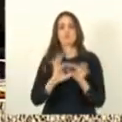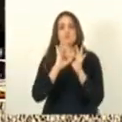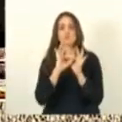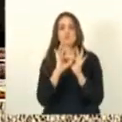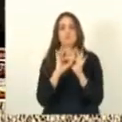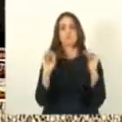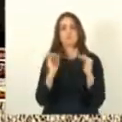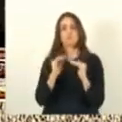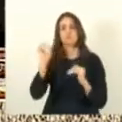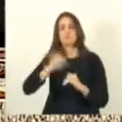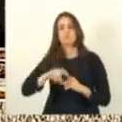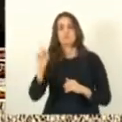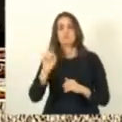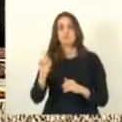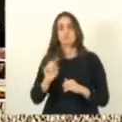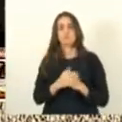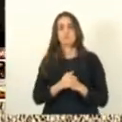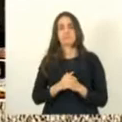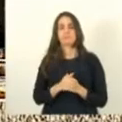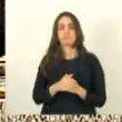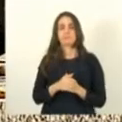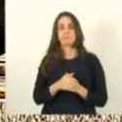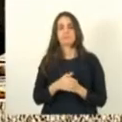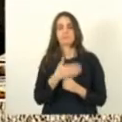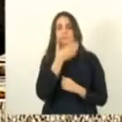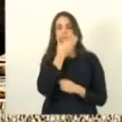comissões conjuntas. Deputado